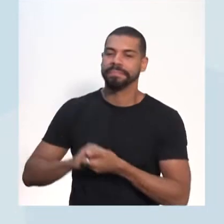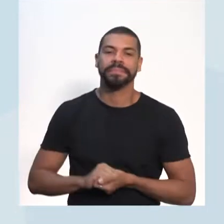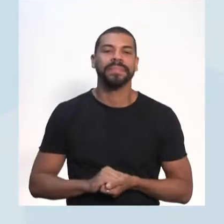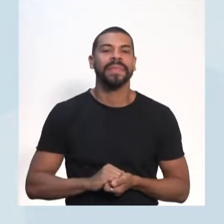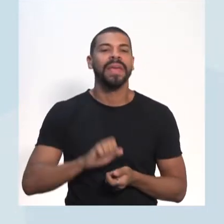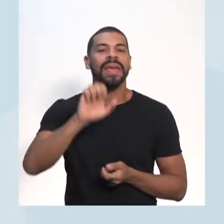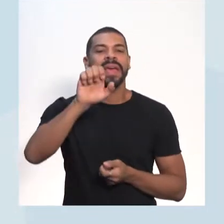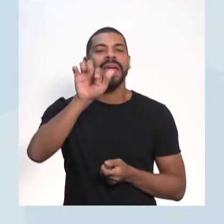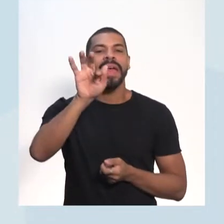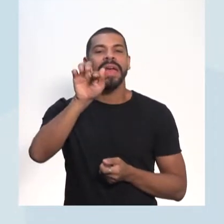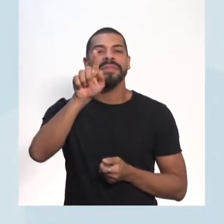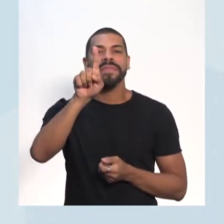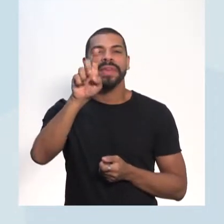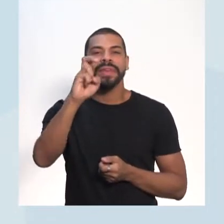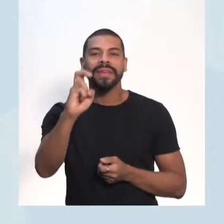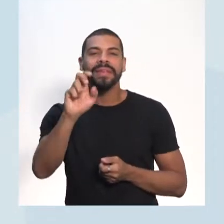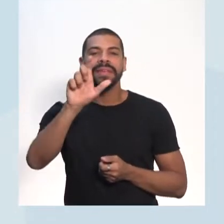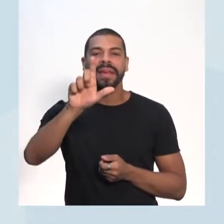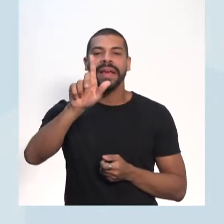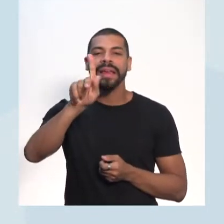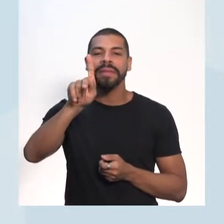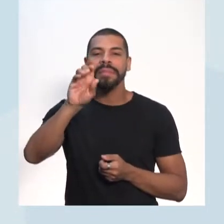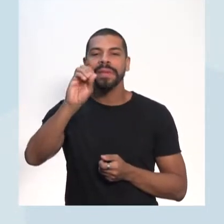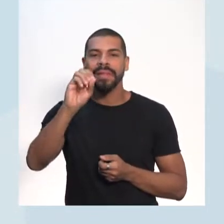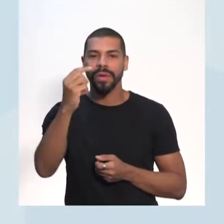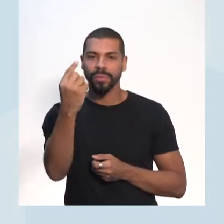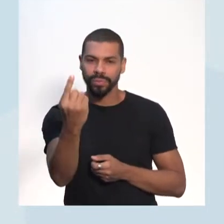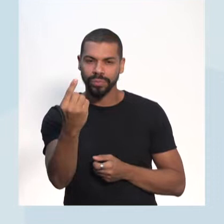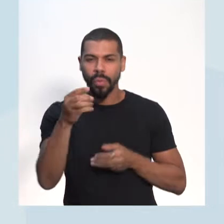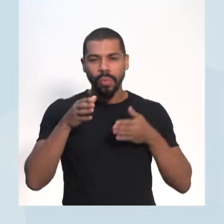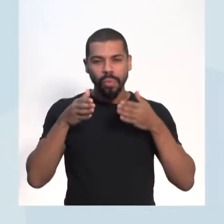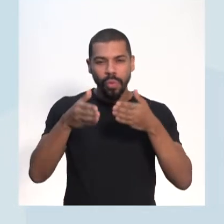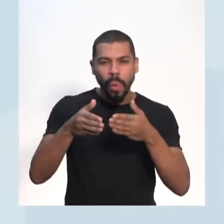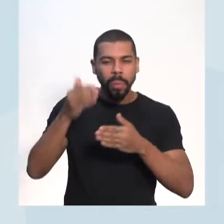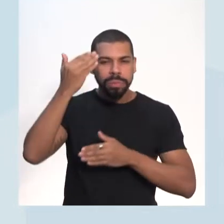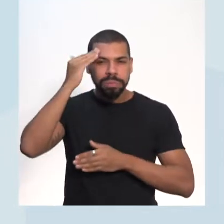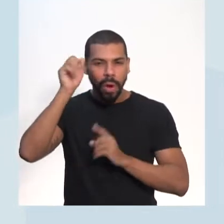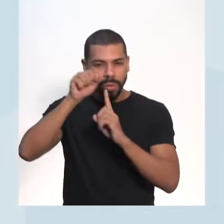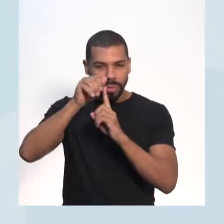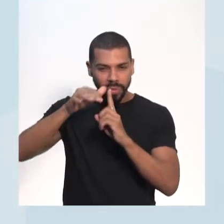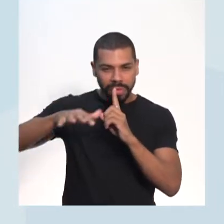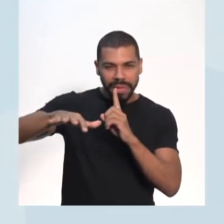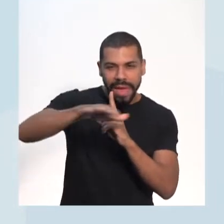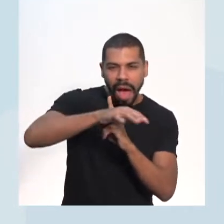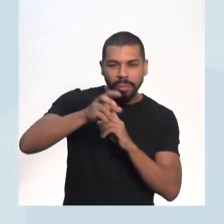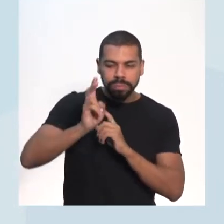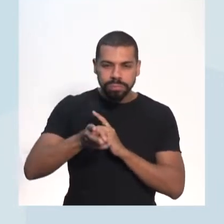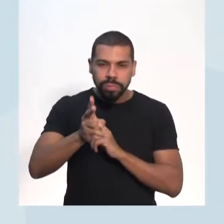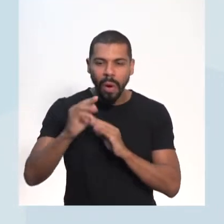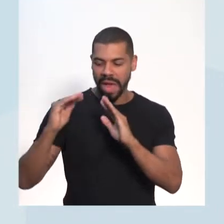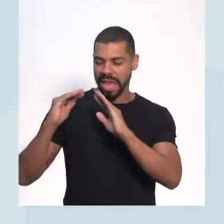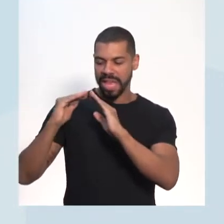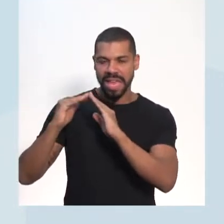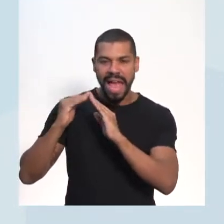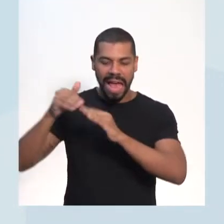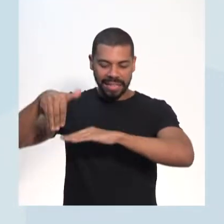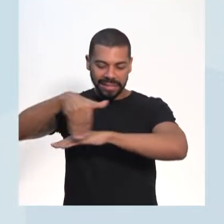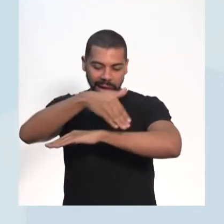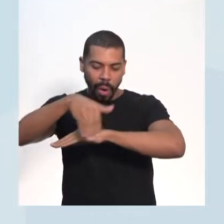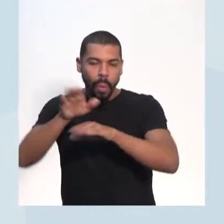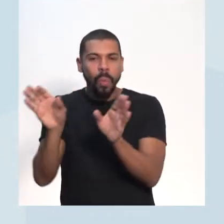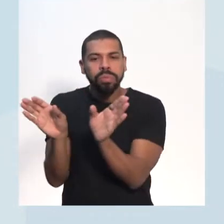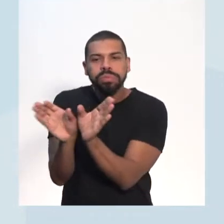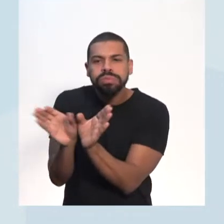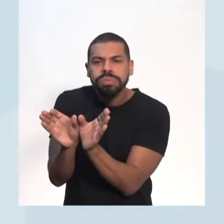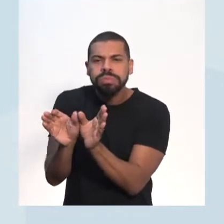social de textos que circulam em campos da vida social, dos quais participa cotidianamente, em casa, na rua, na comunidade e em